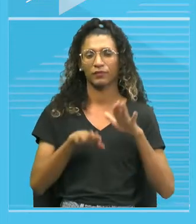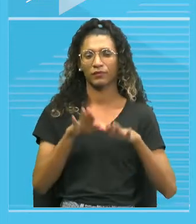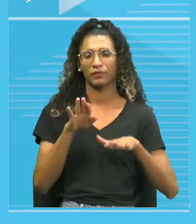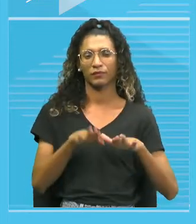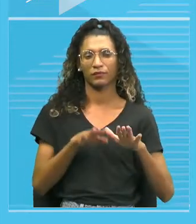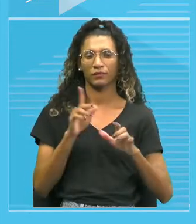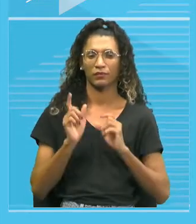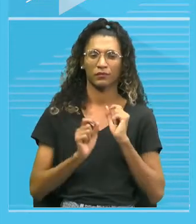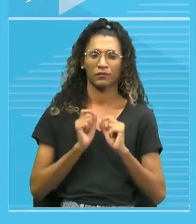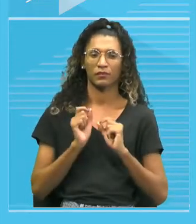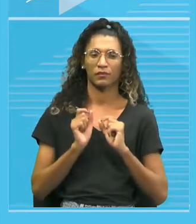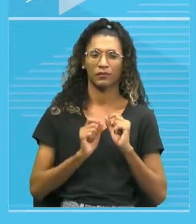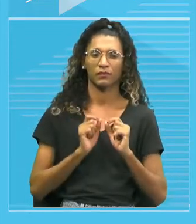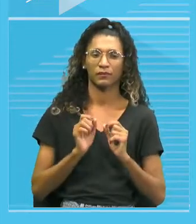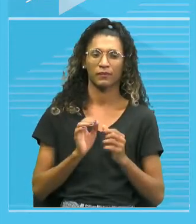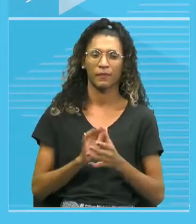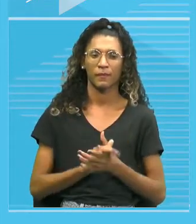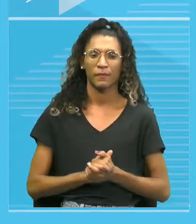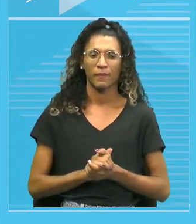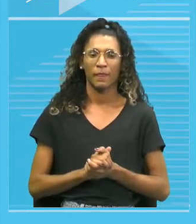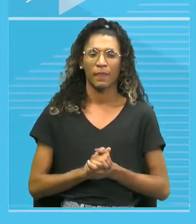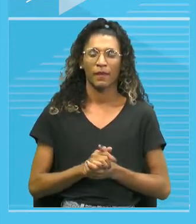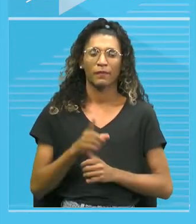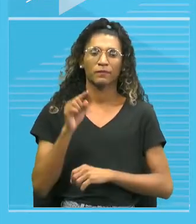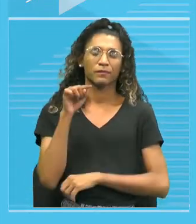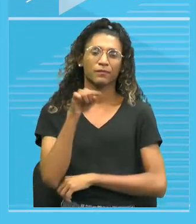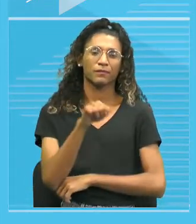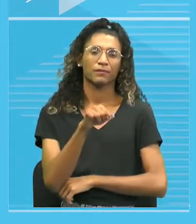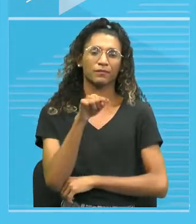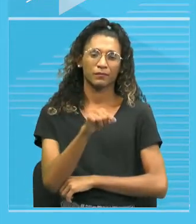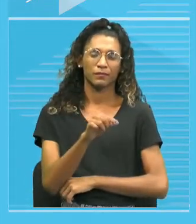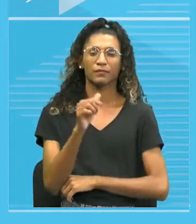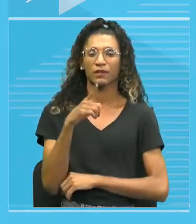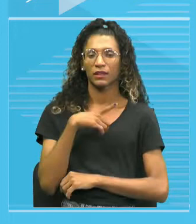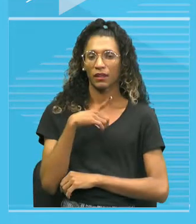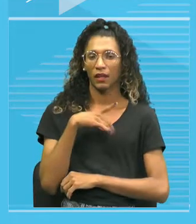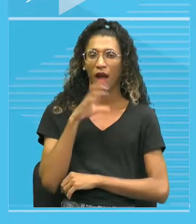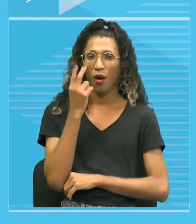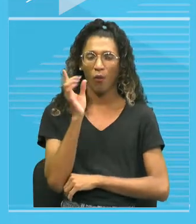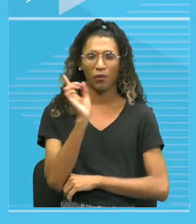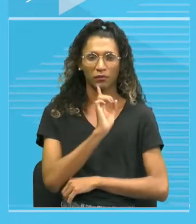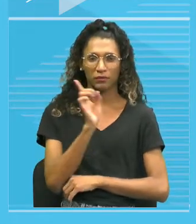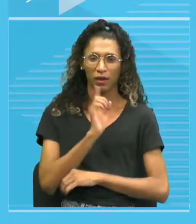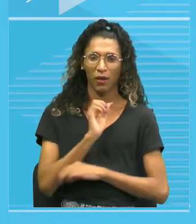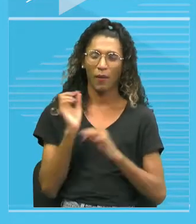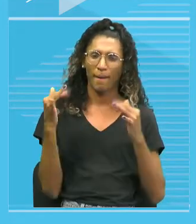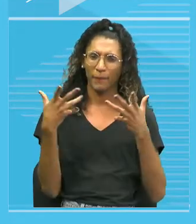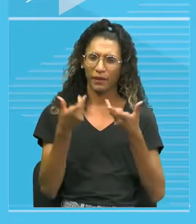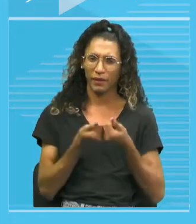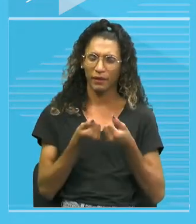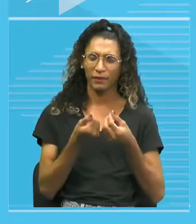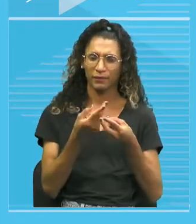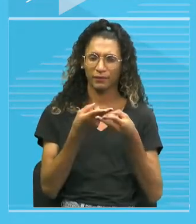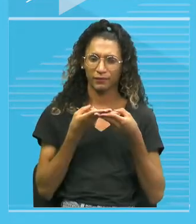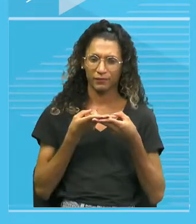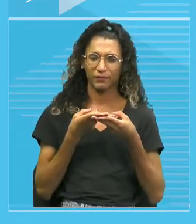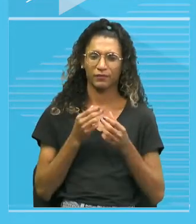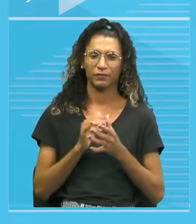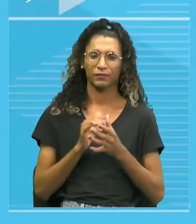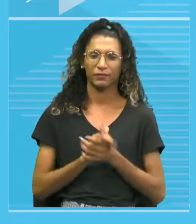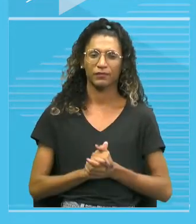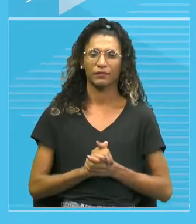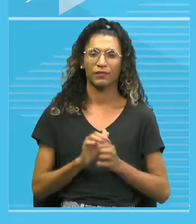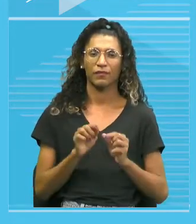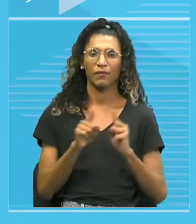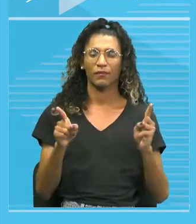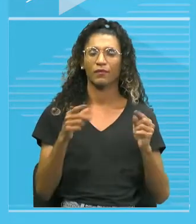vamos dizer, de você ter ou não a habilidade para utilizá-los, tá? Mas,